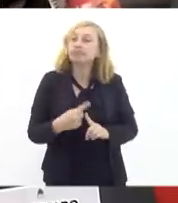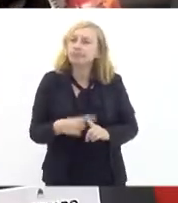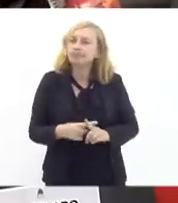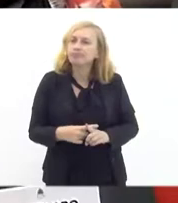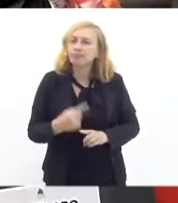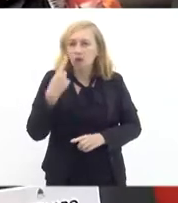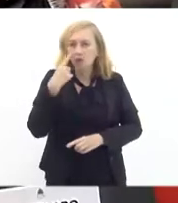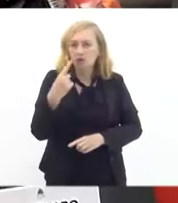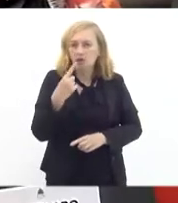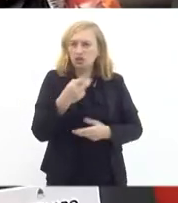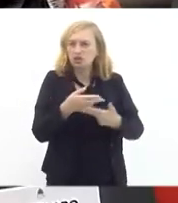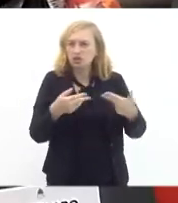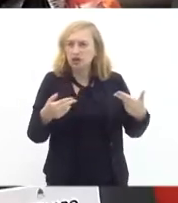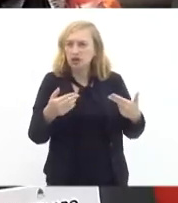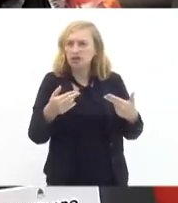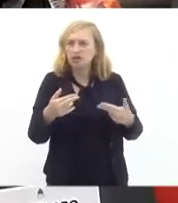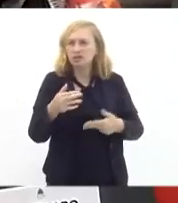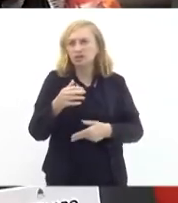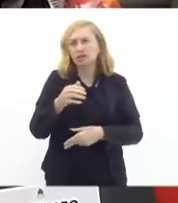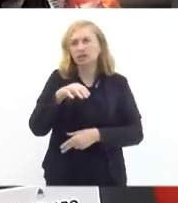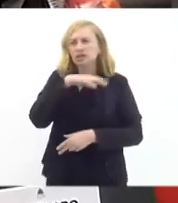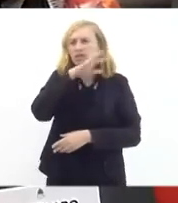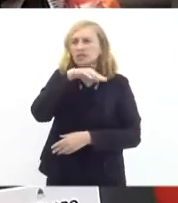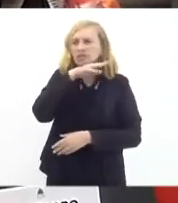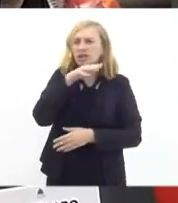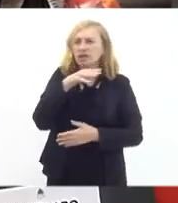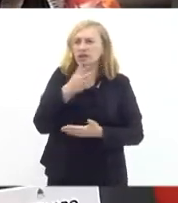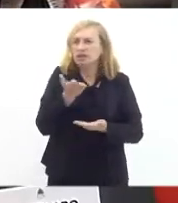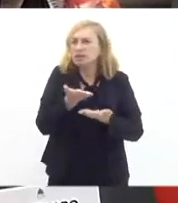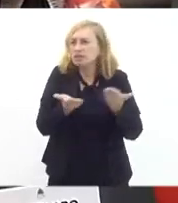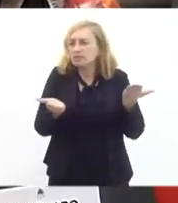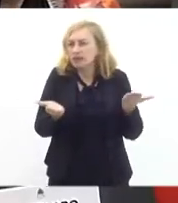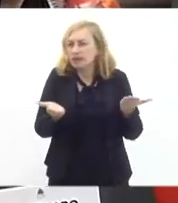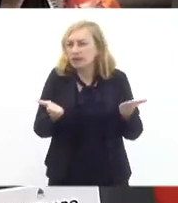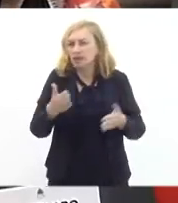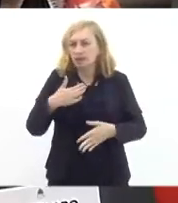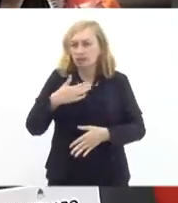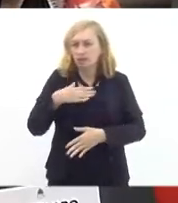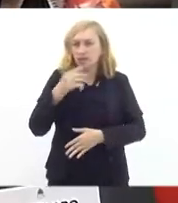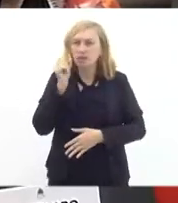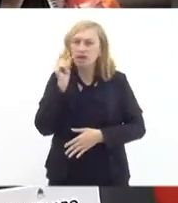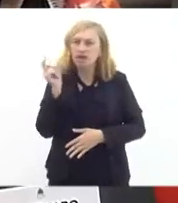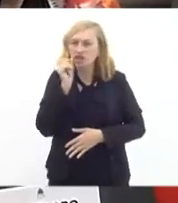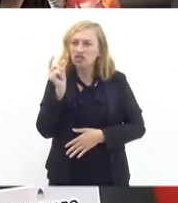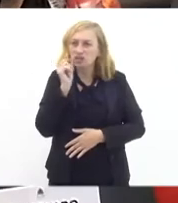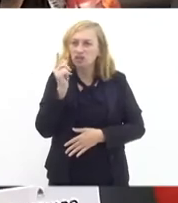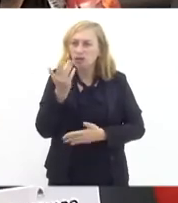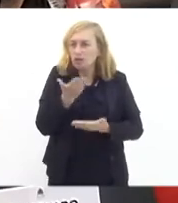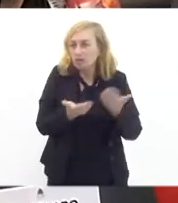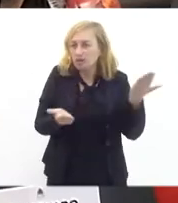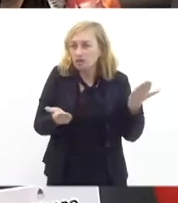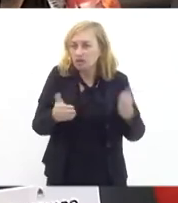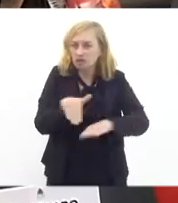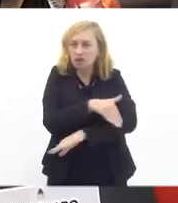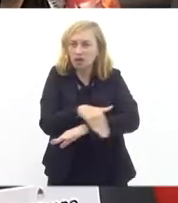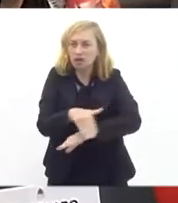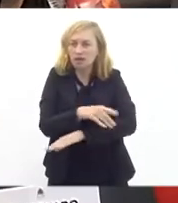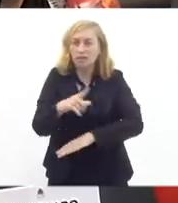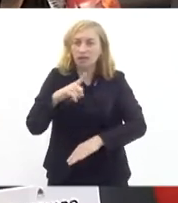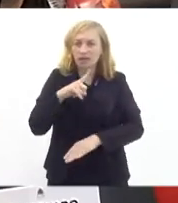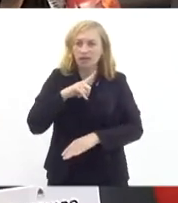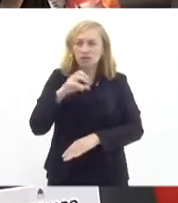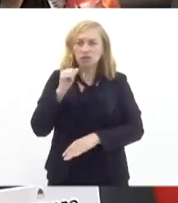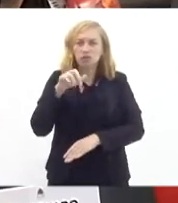Eu vejo muitos animais em que eles se perdem. Tá? A minha gatinha foi perdida. Só que eu falei assim, cara, ela tem o chip da